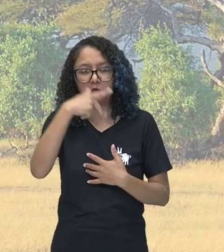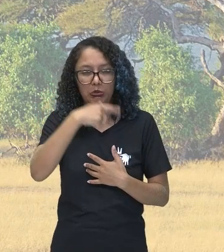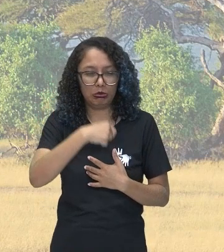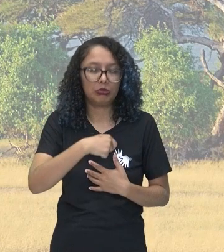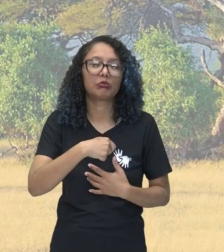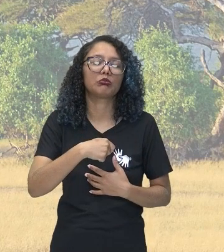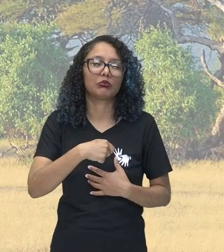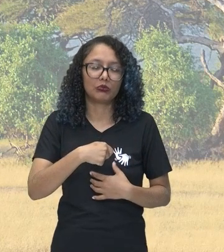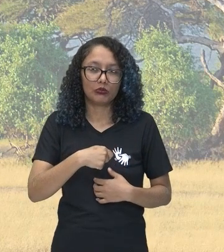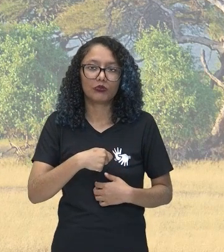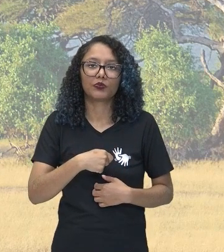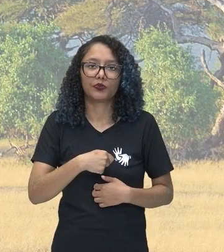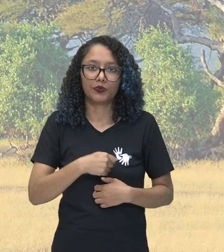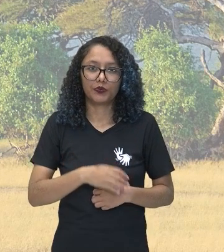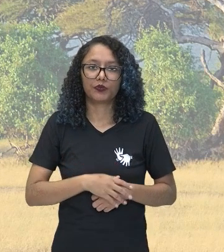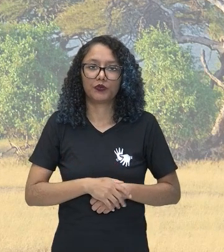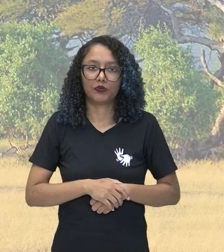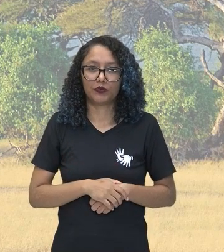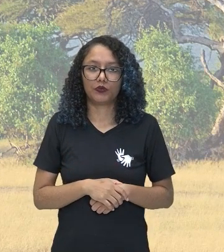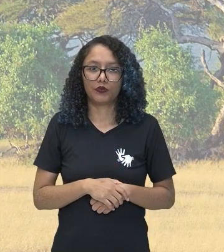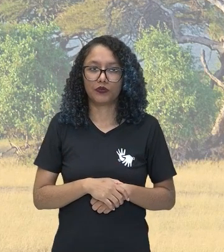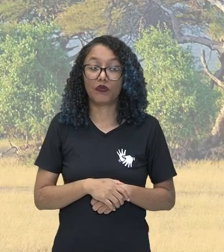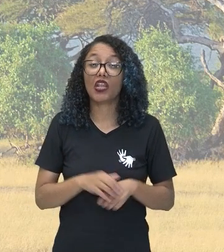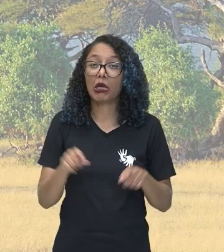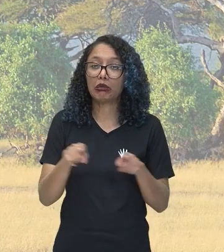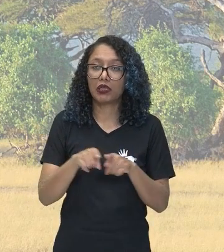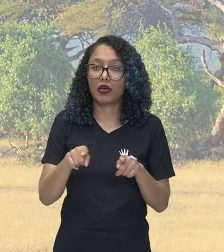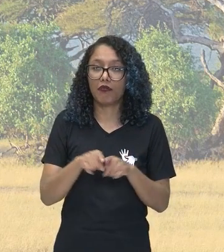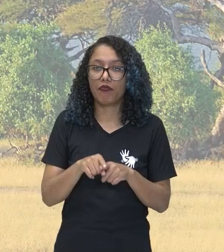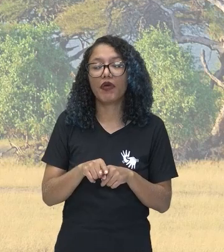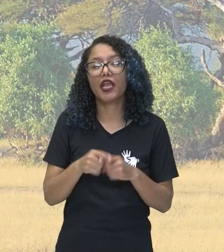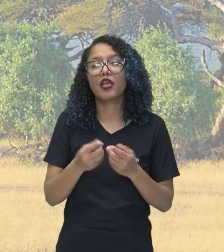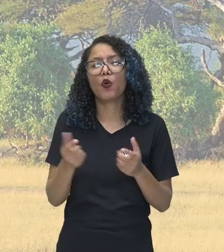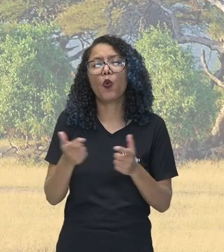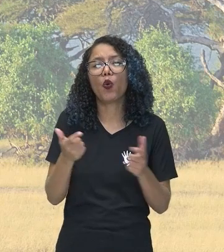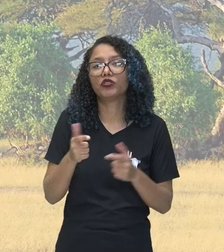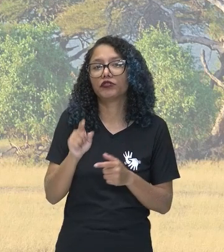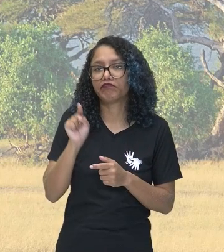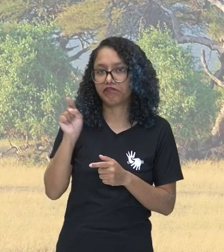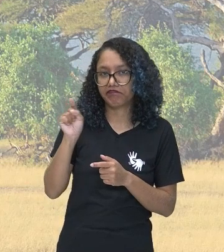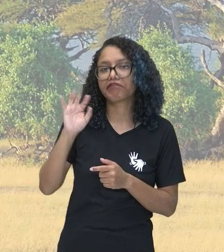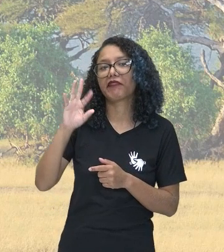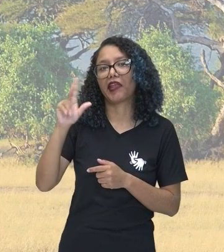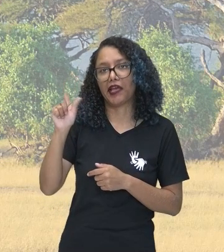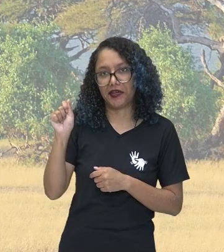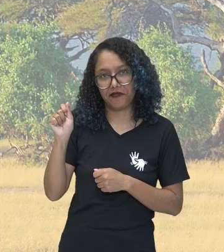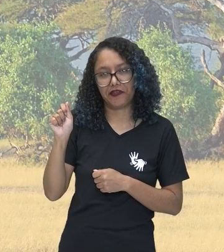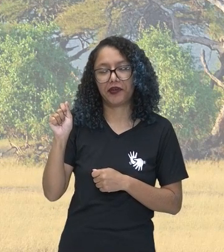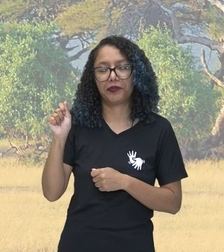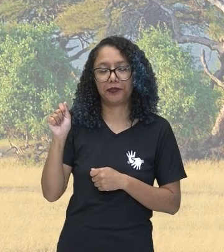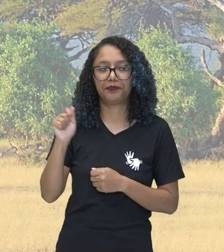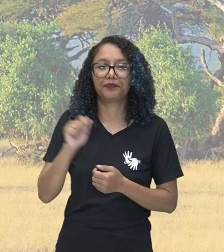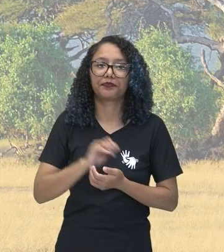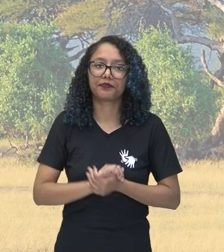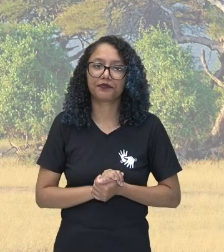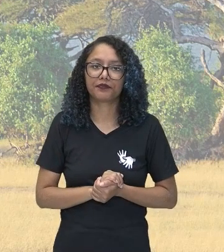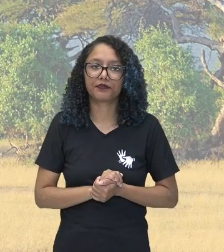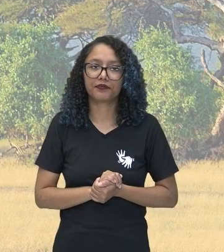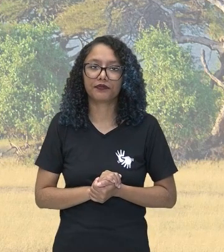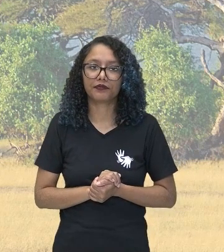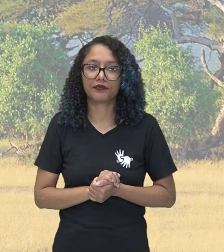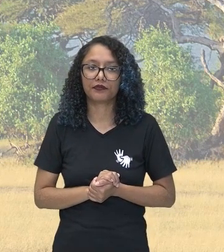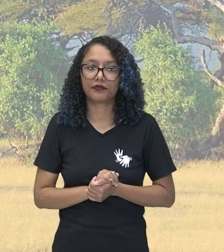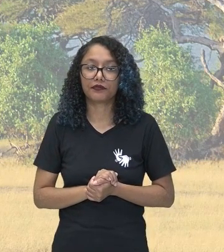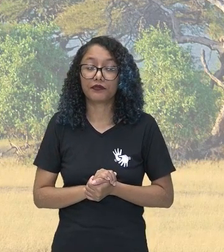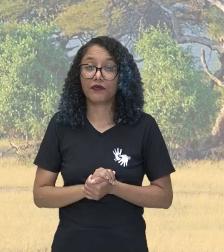É um monte, né, localizado também no continente africano, tá? O pico, né,